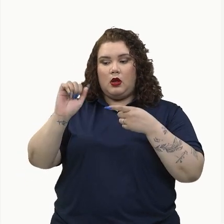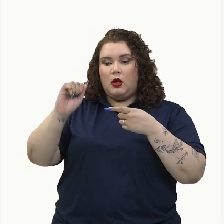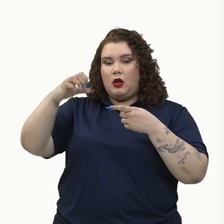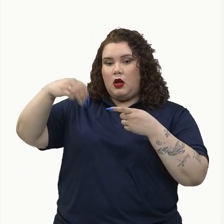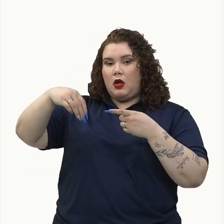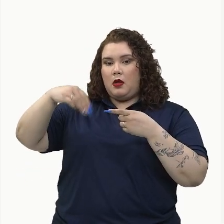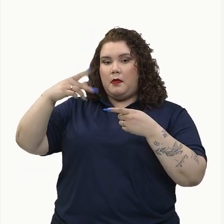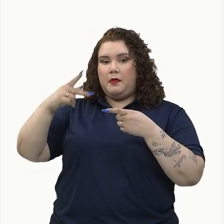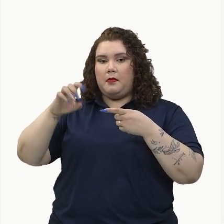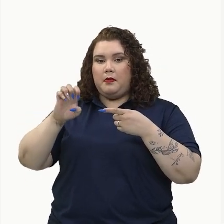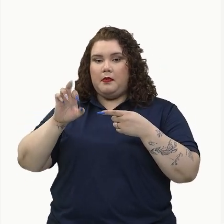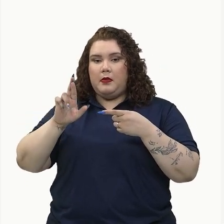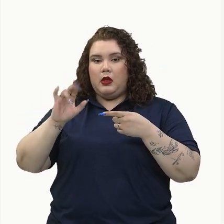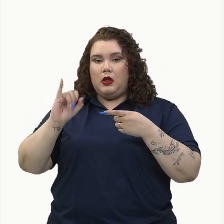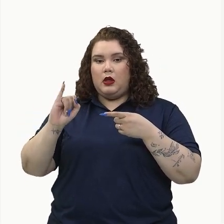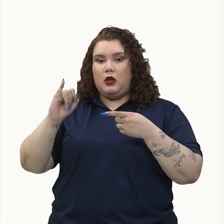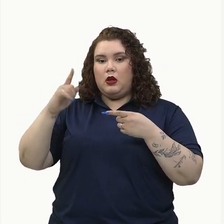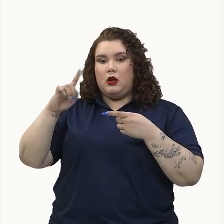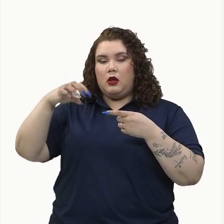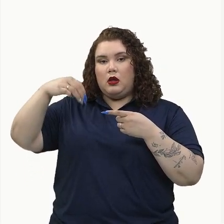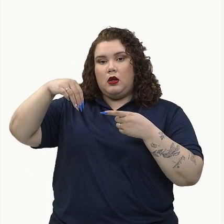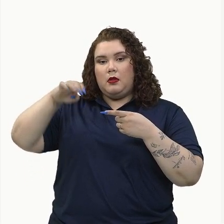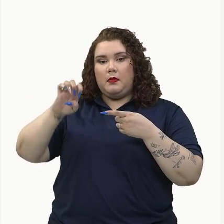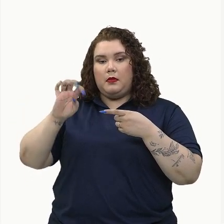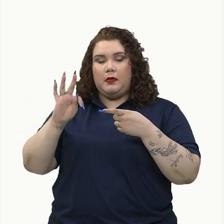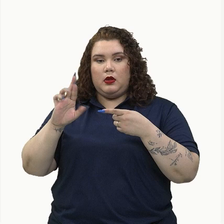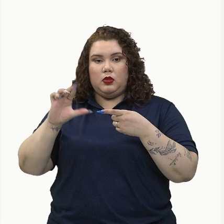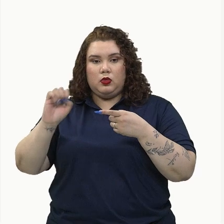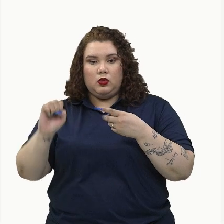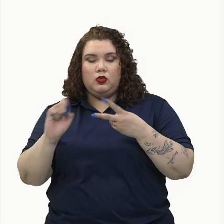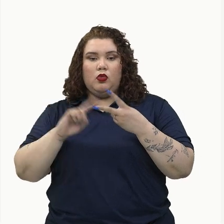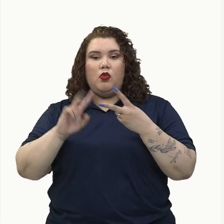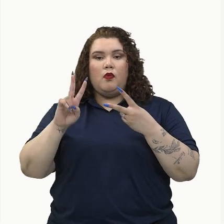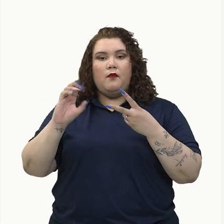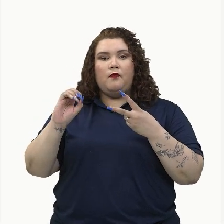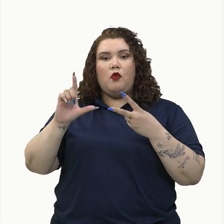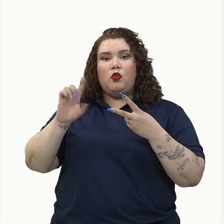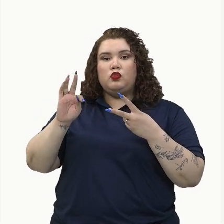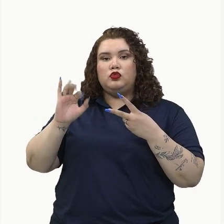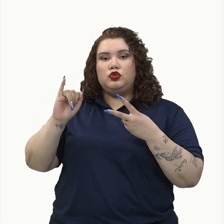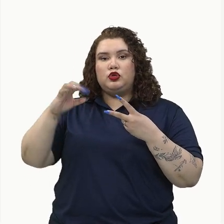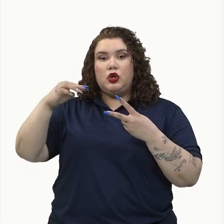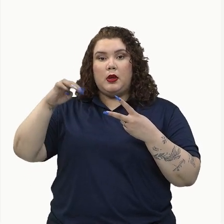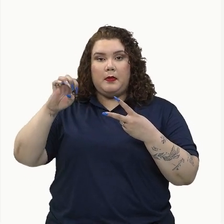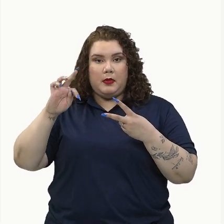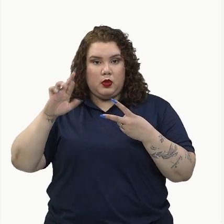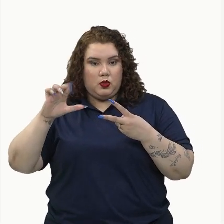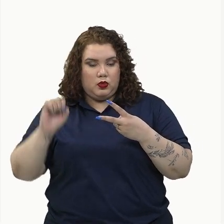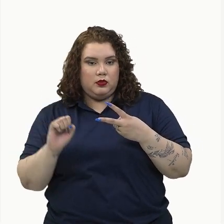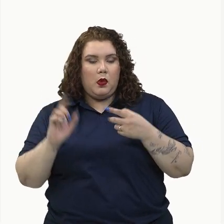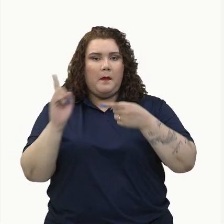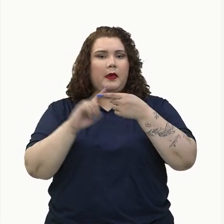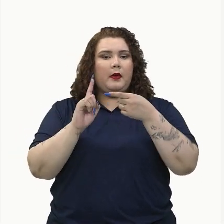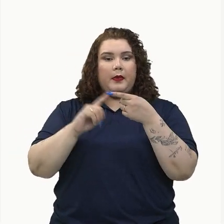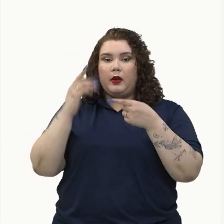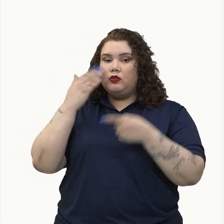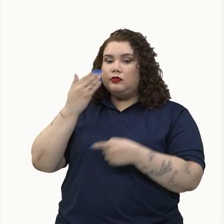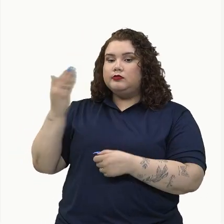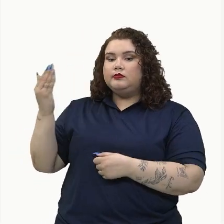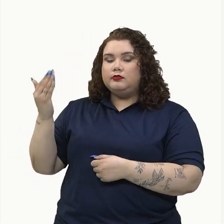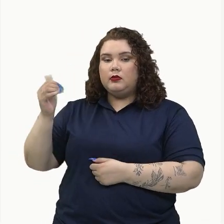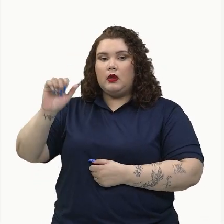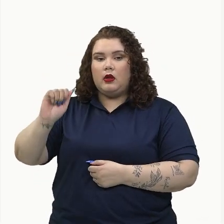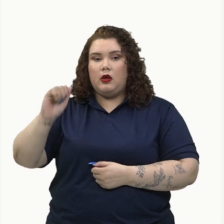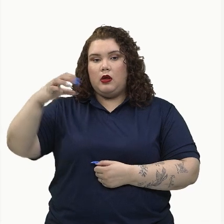e os voltímetros. Vejam aí. Temos aqui, ó, os amperímetros, que